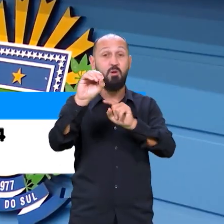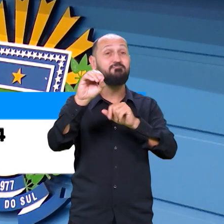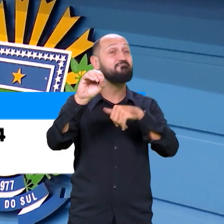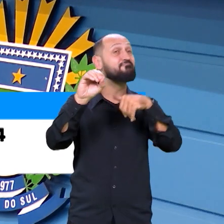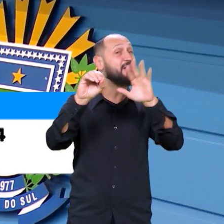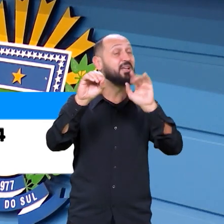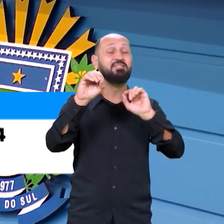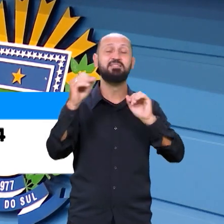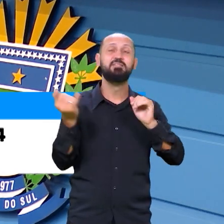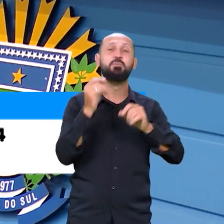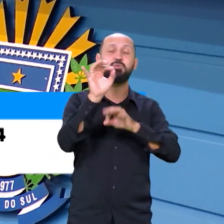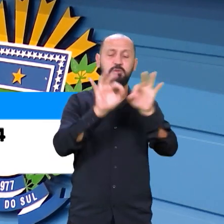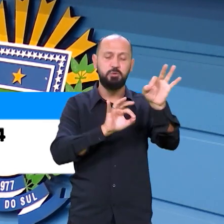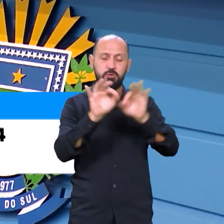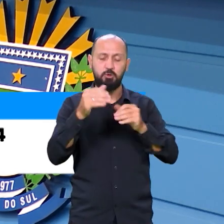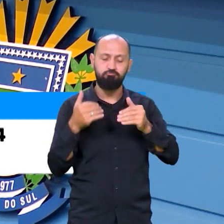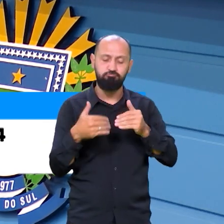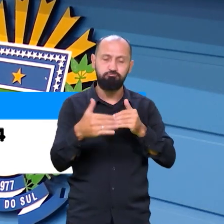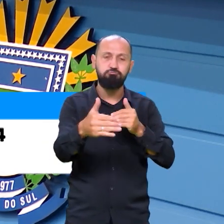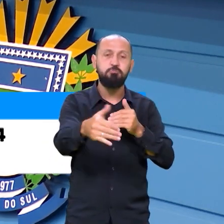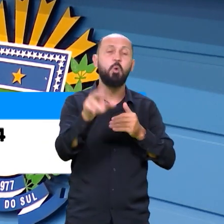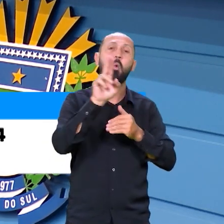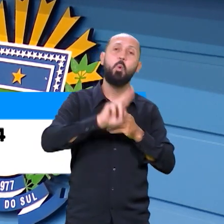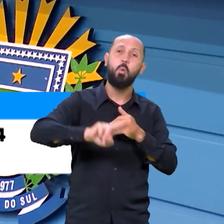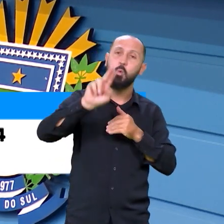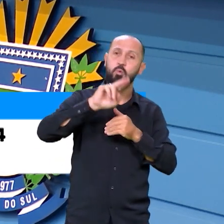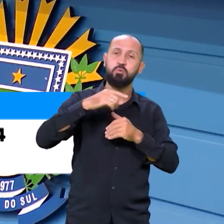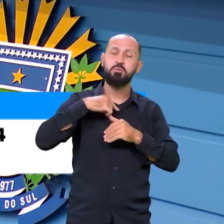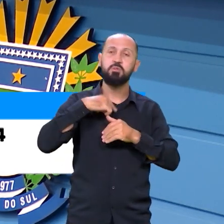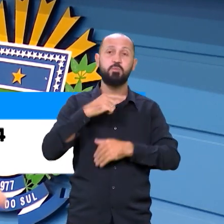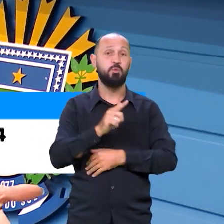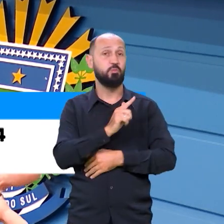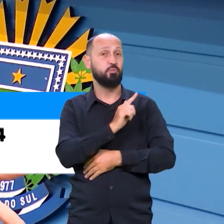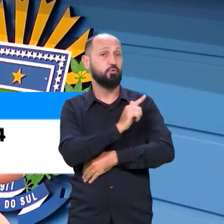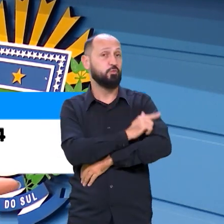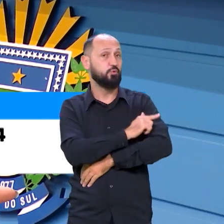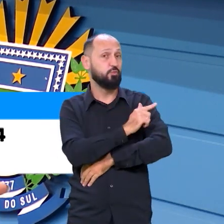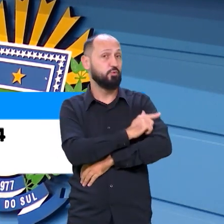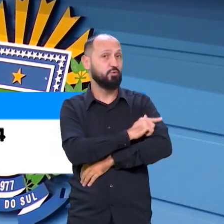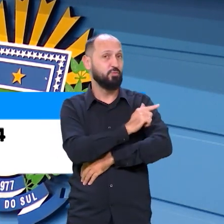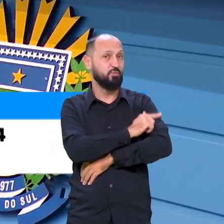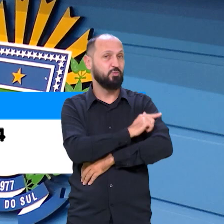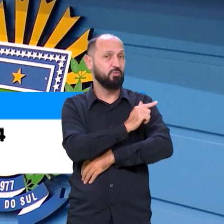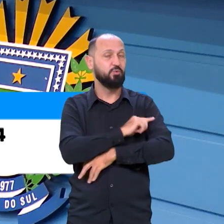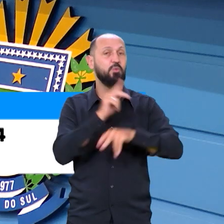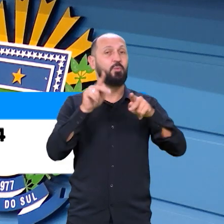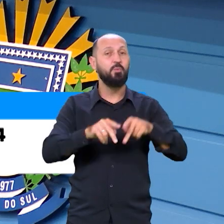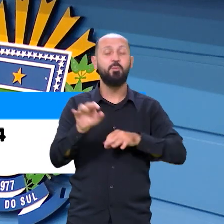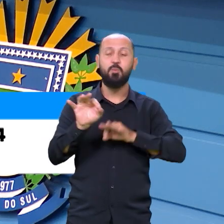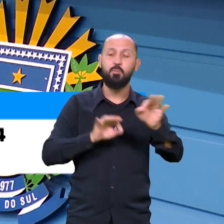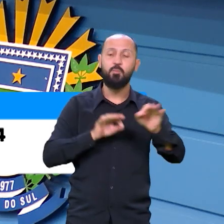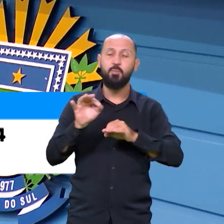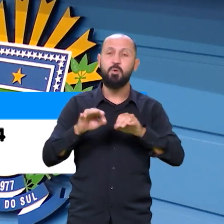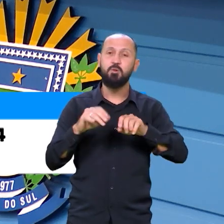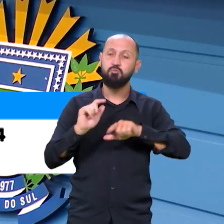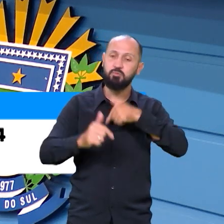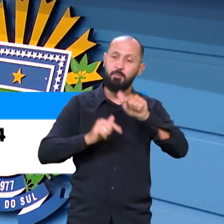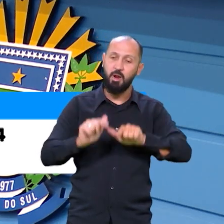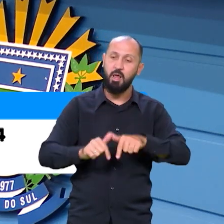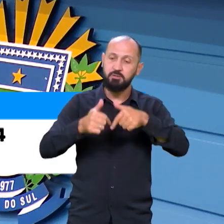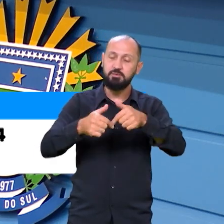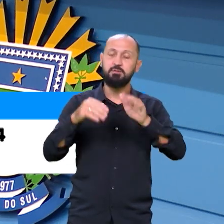Diretrizes Orçamentárias é uma das principais peças de planejamento, sendo utilizada pelos gestores públicos para nortear